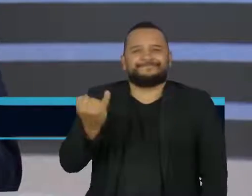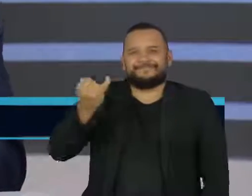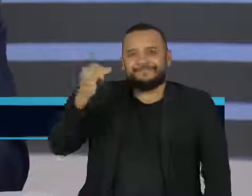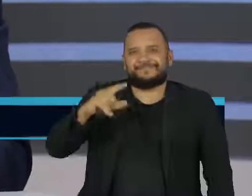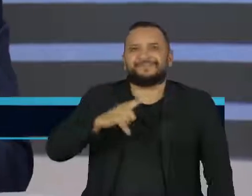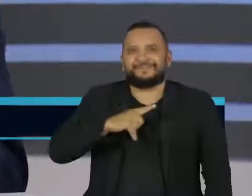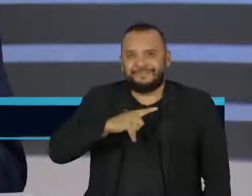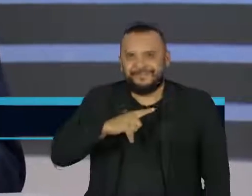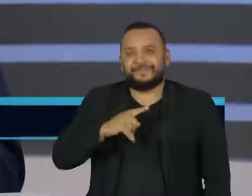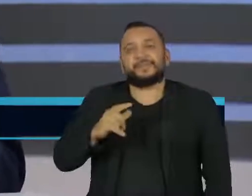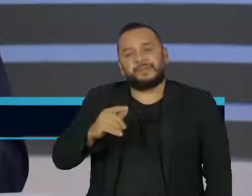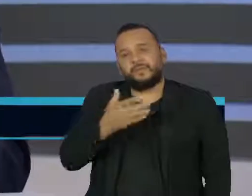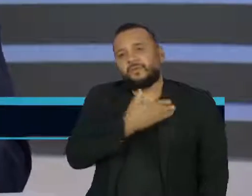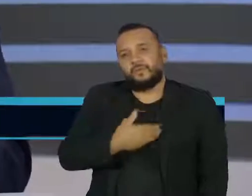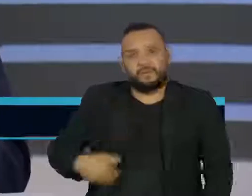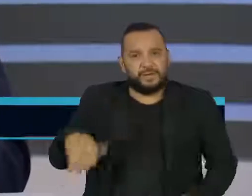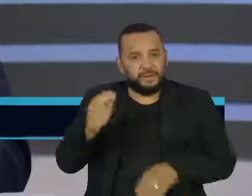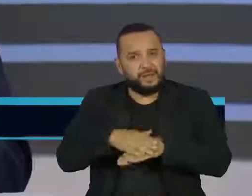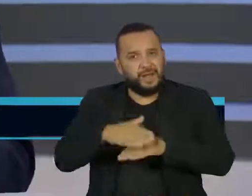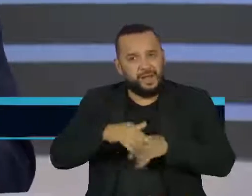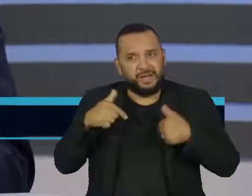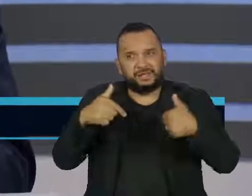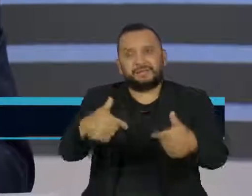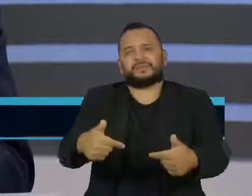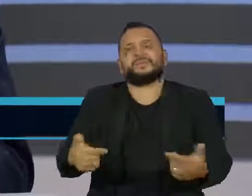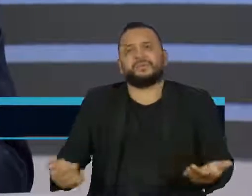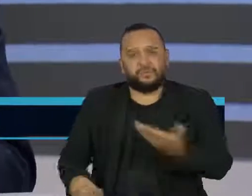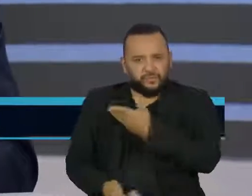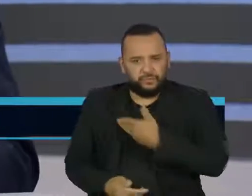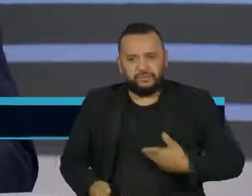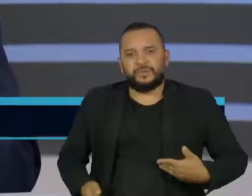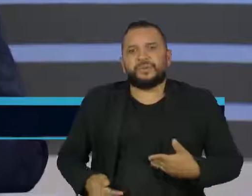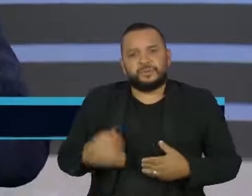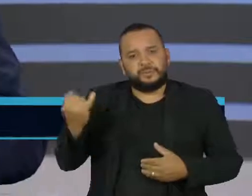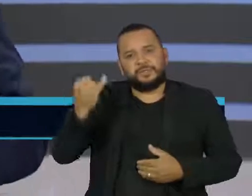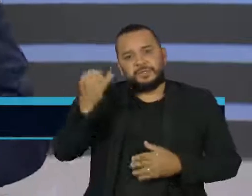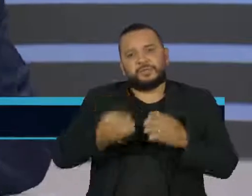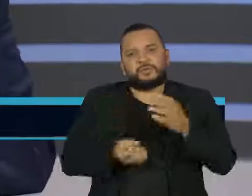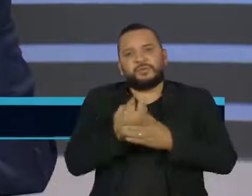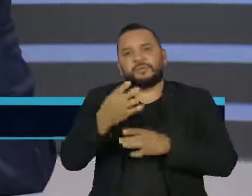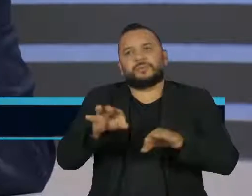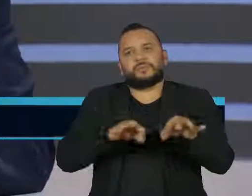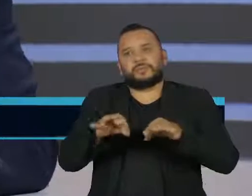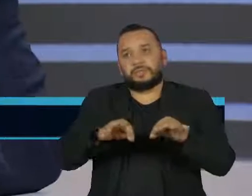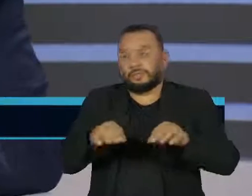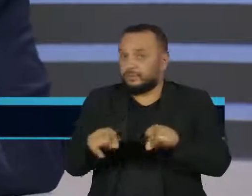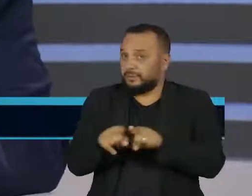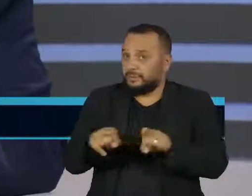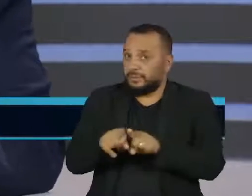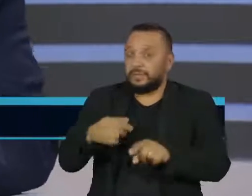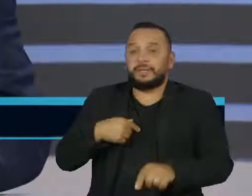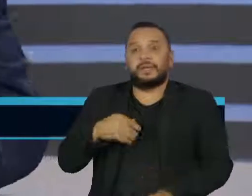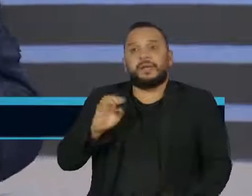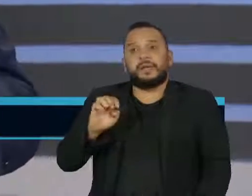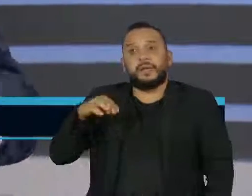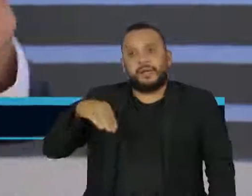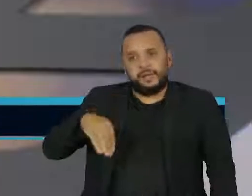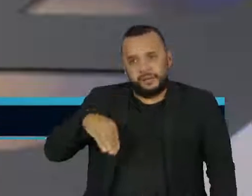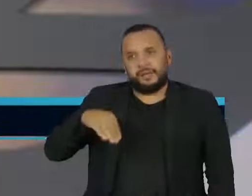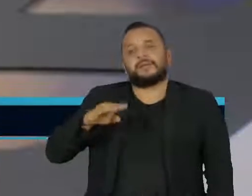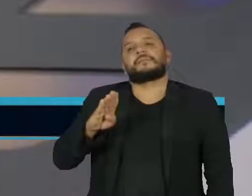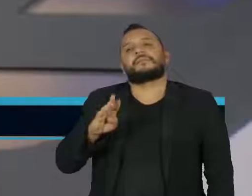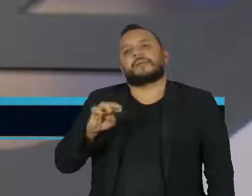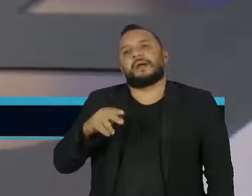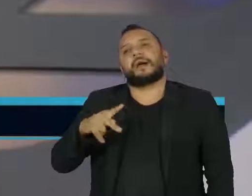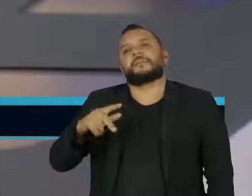presença do Estado. O Estado foi essencial para esse processo. Segundo, Estado outra vez, Embrapa, porque se